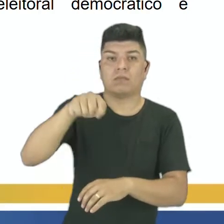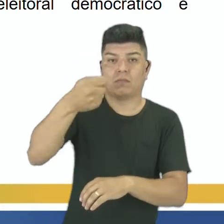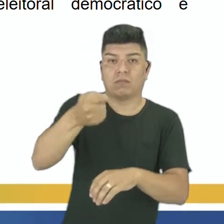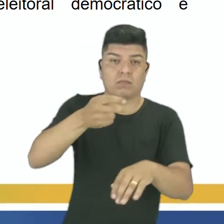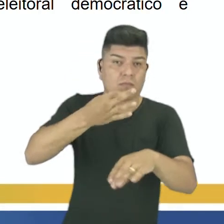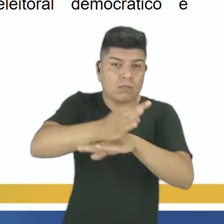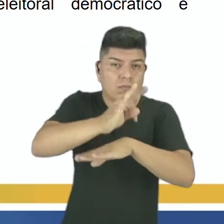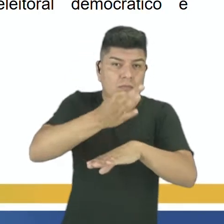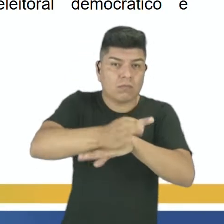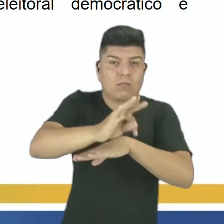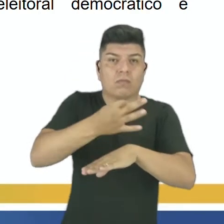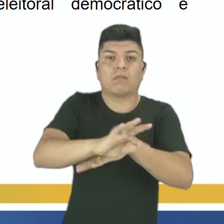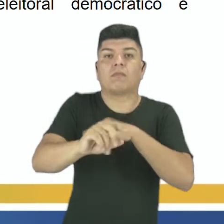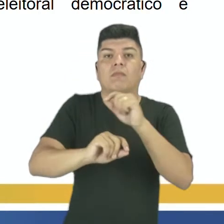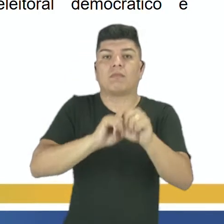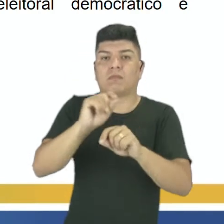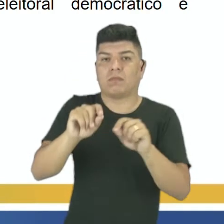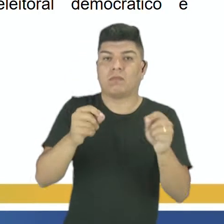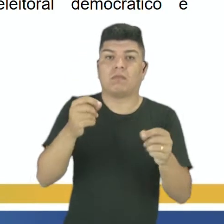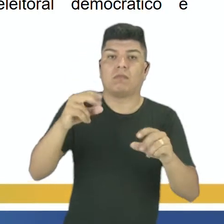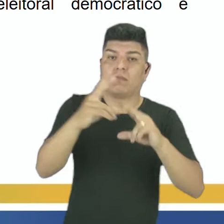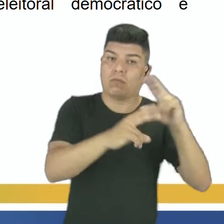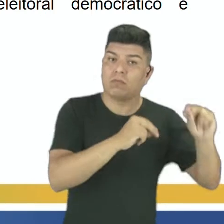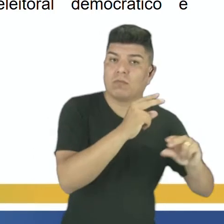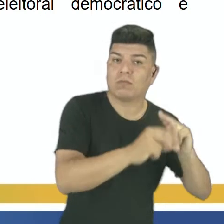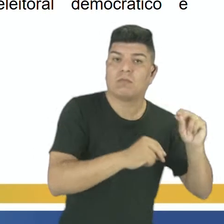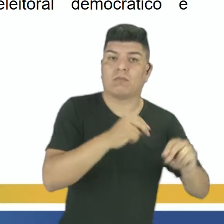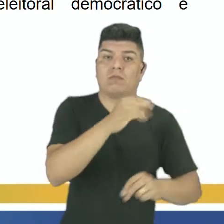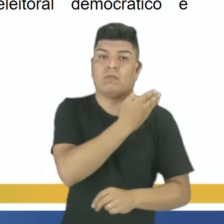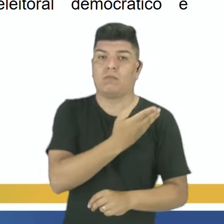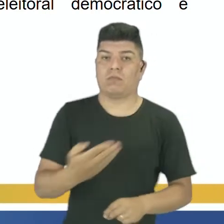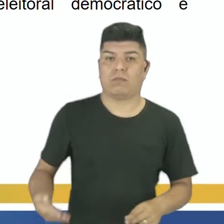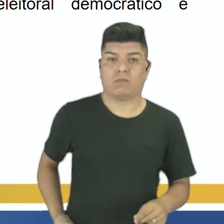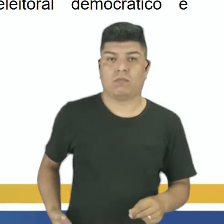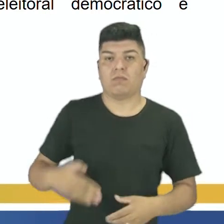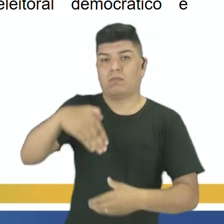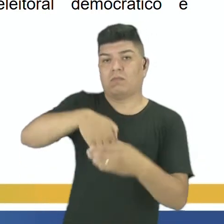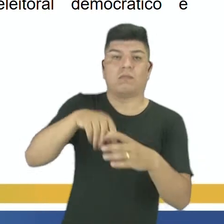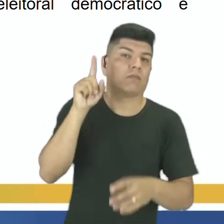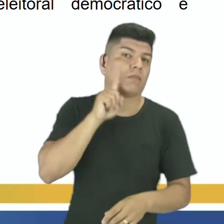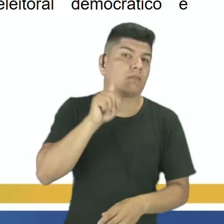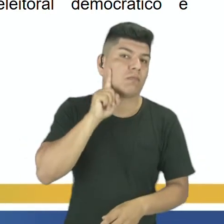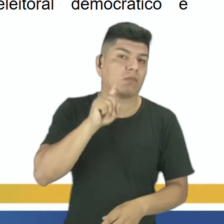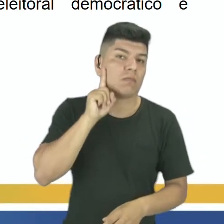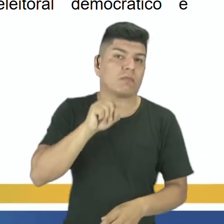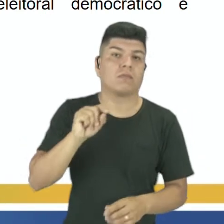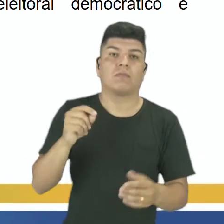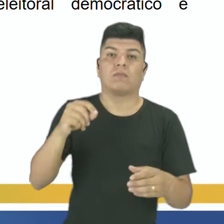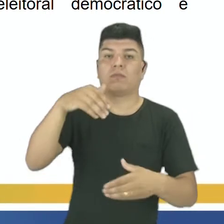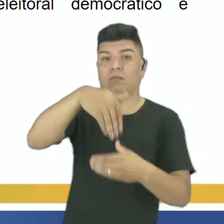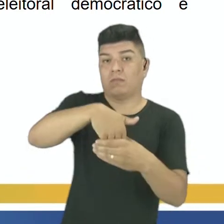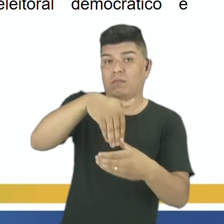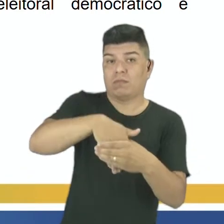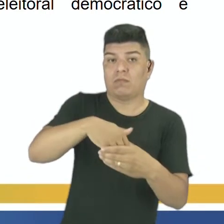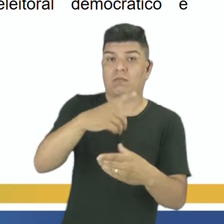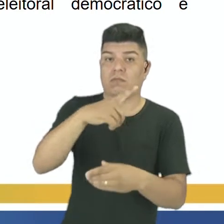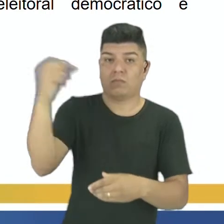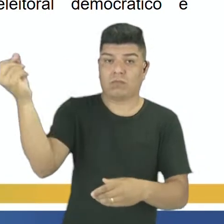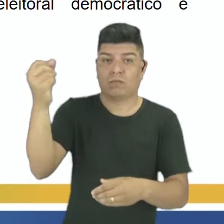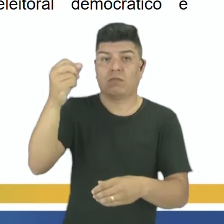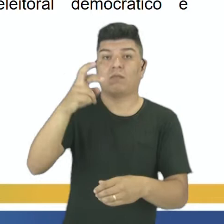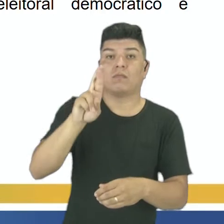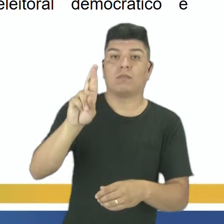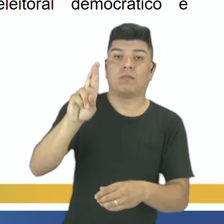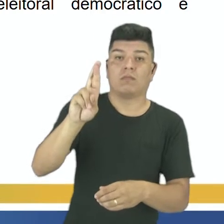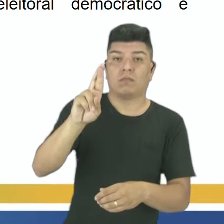os últimos debates públicos mais relevantes com as eleições dos Estados Unidos e os plebiscitos sobre a saída do Reino Unido